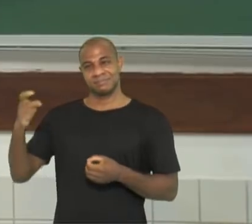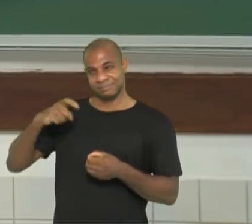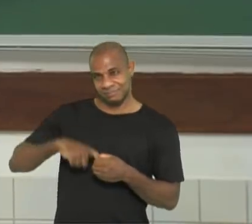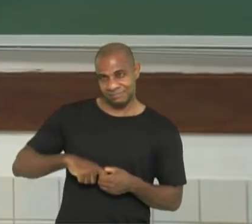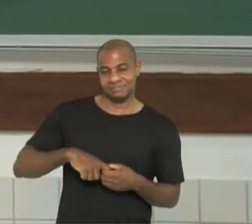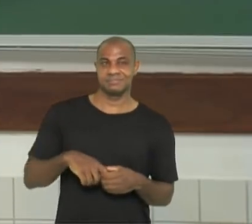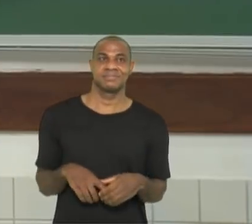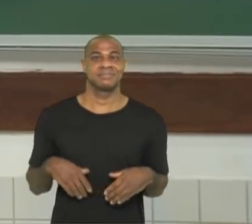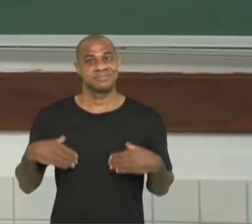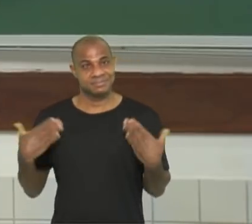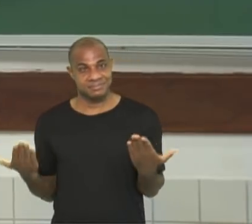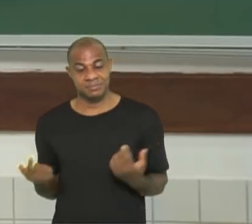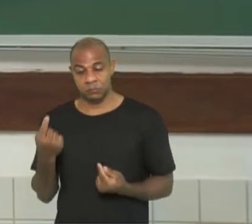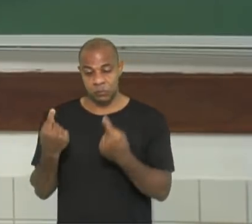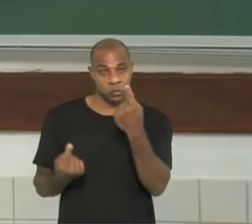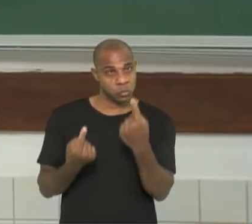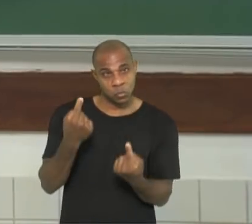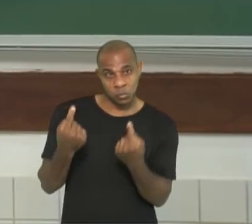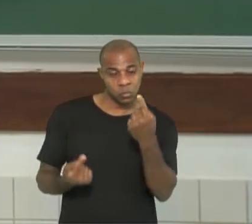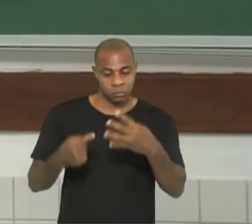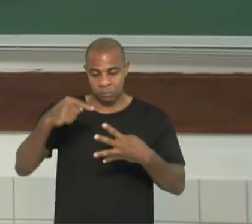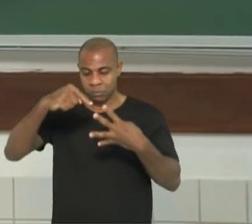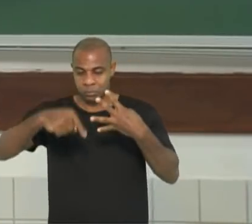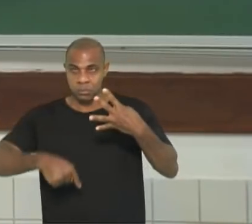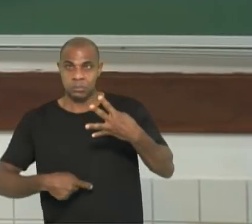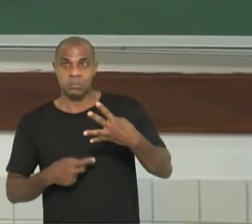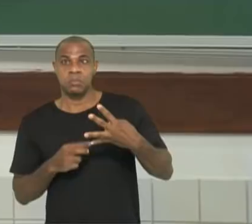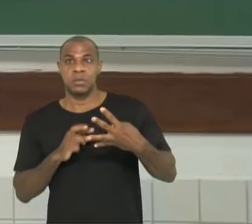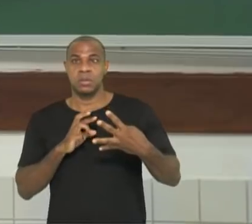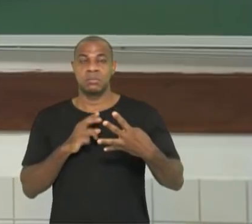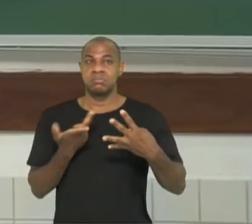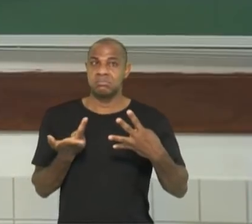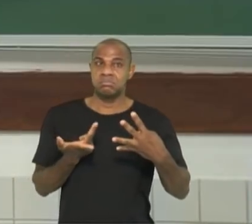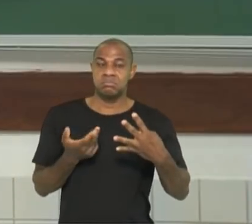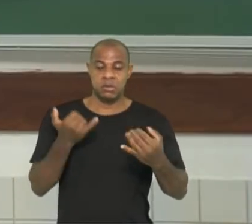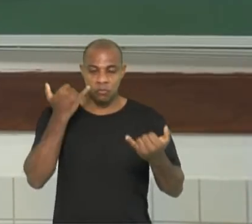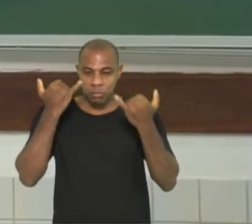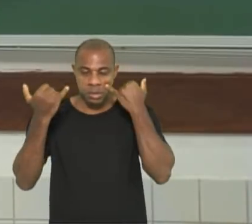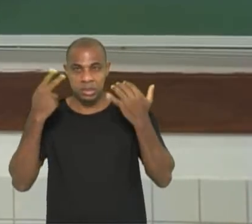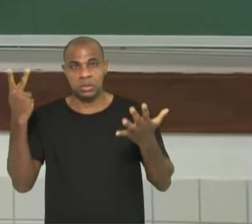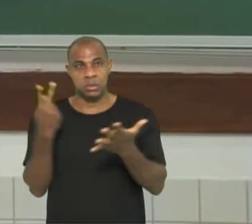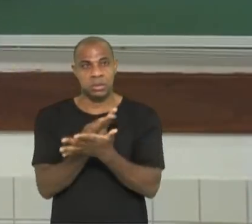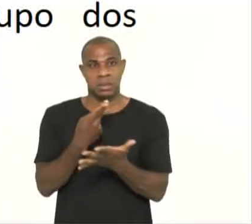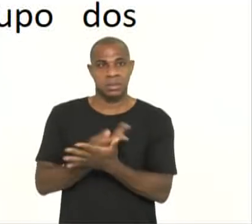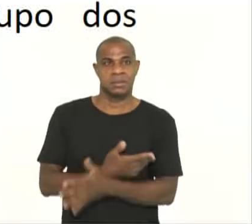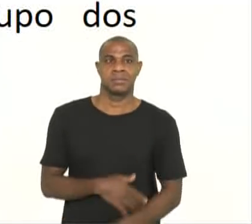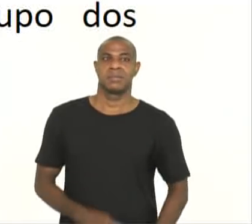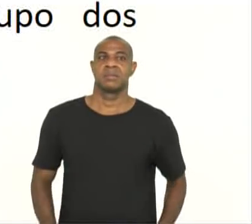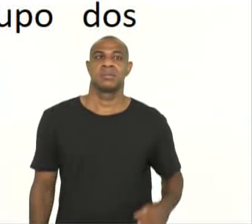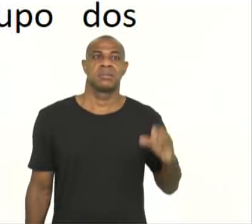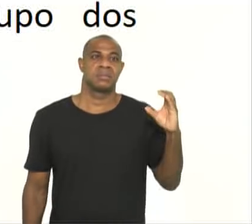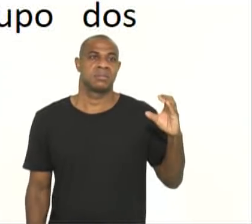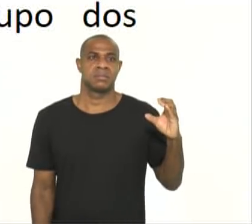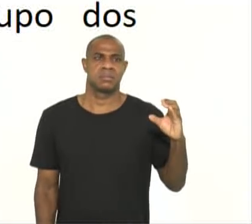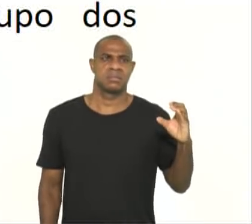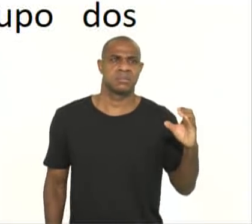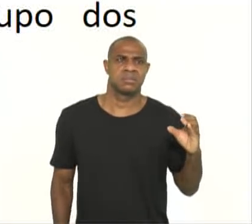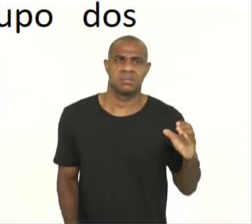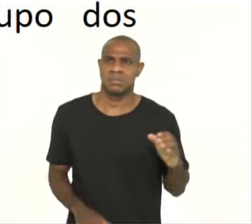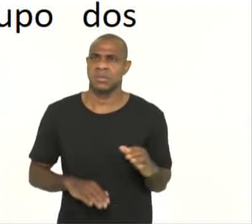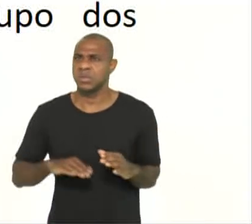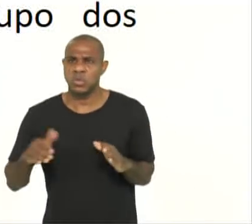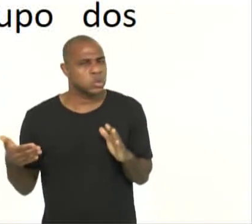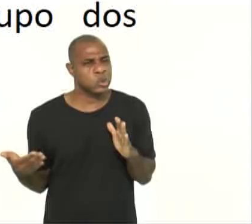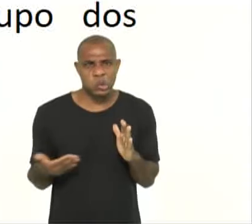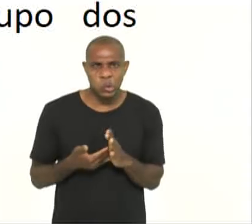Voltamos. E qual dessas alternativas tinha alguma informação incorreta? Era a alternativa letra C. Nem todas as fêmeas